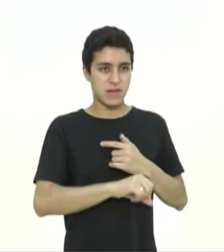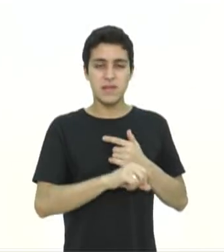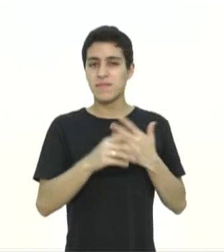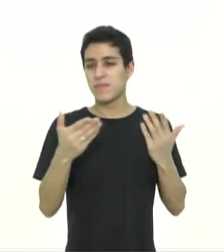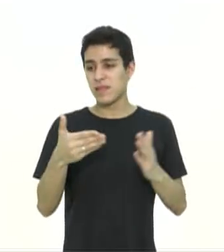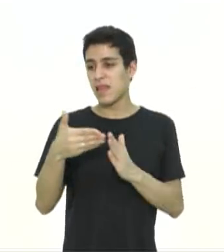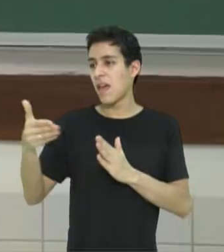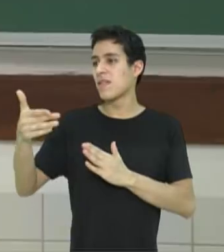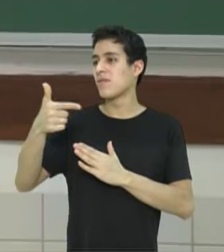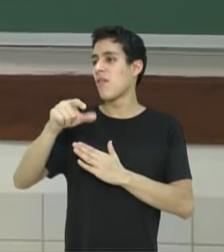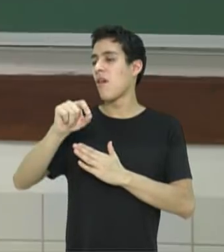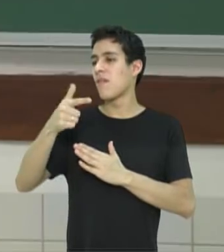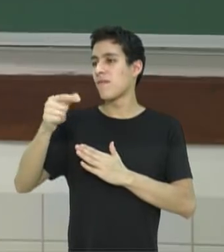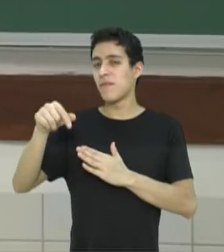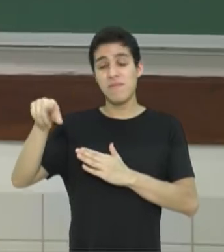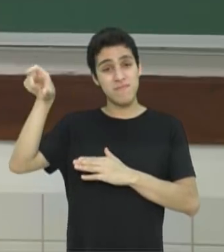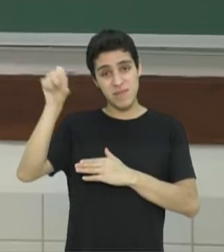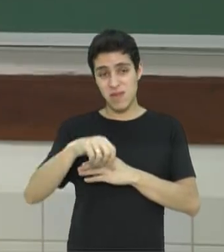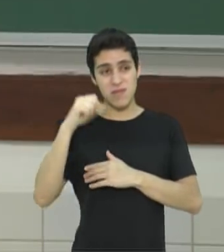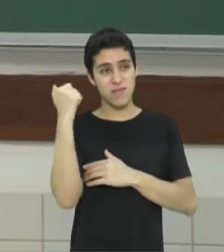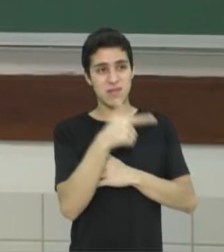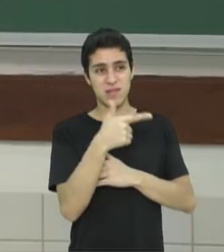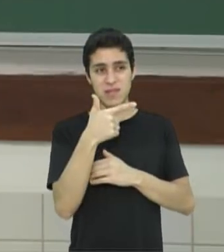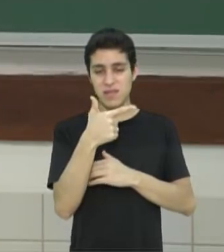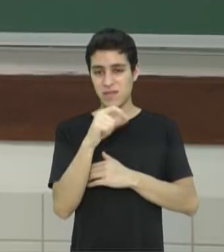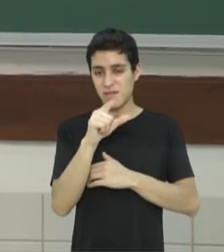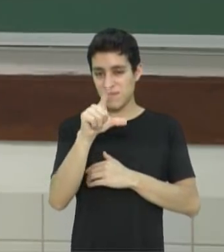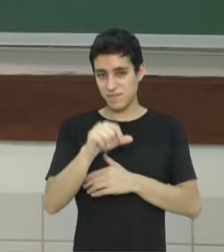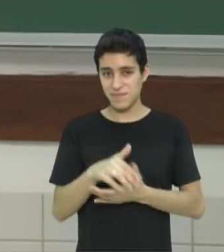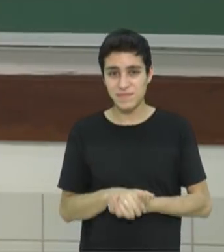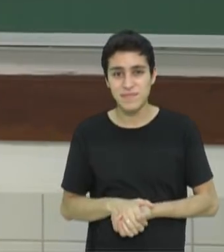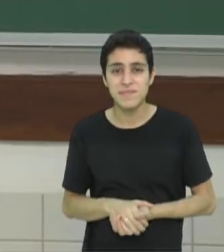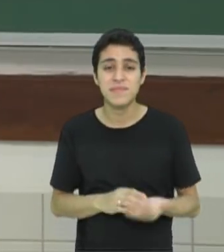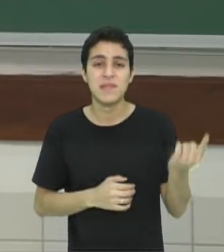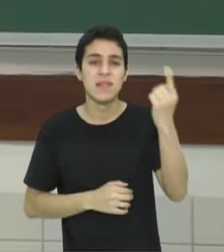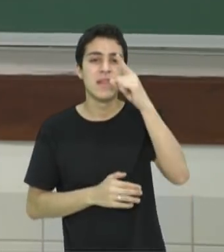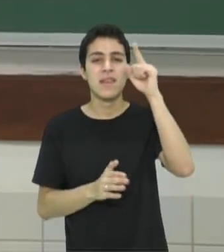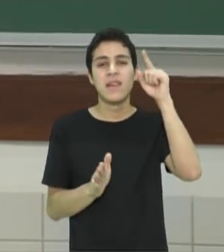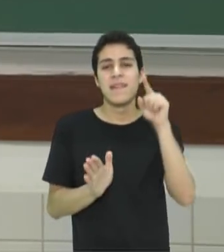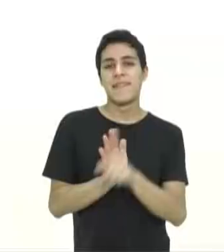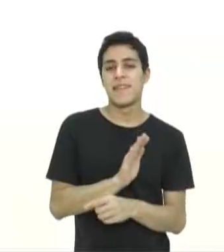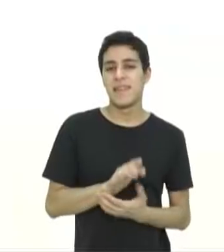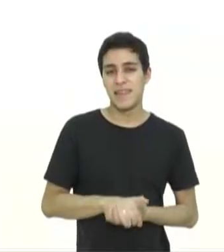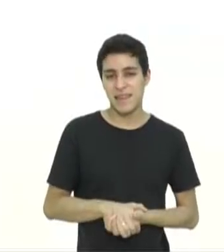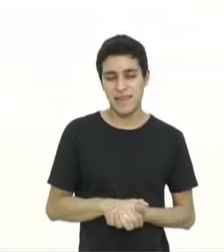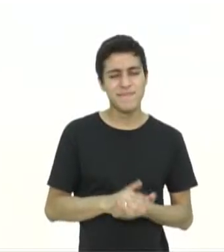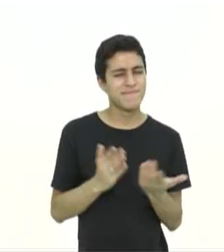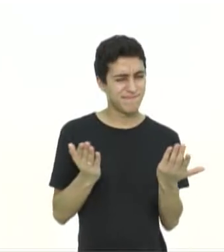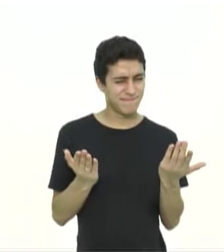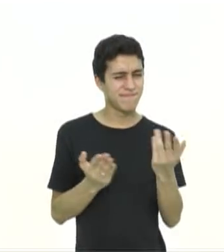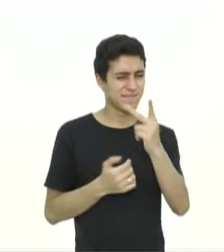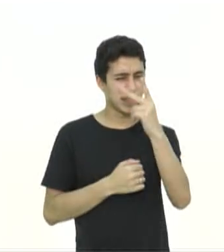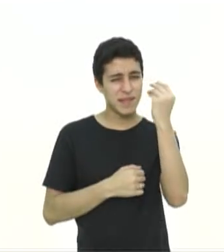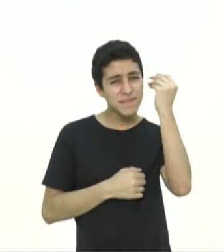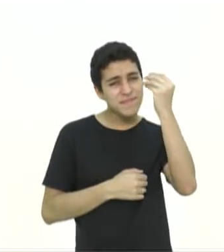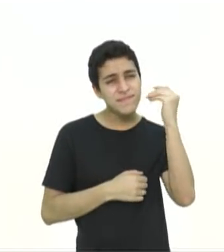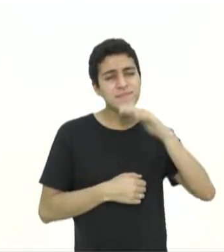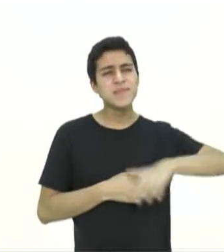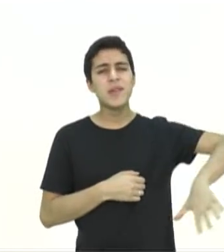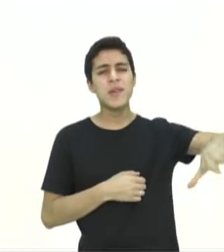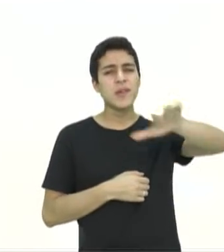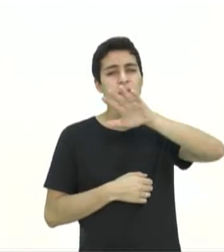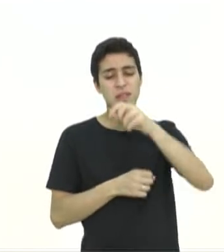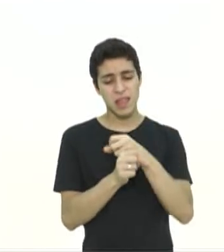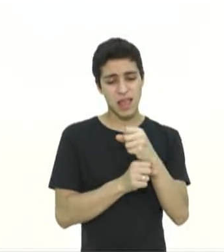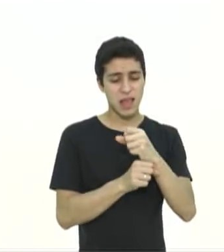era 2020, um ano muito pior. E agora o nosso último quiz. Tendo em vista o seu conhecimento de mundo